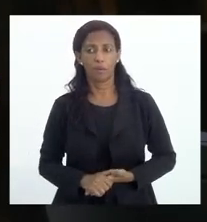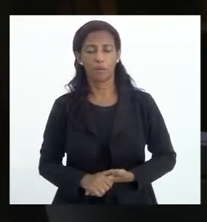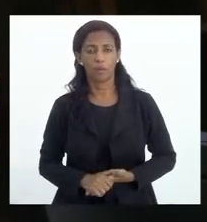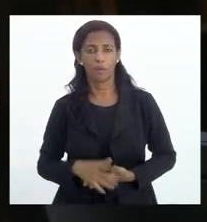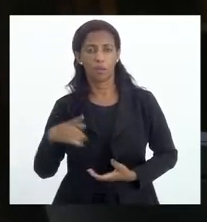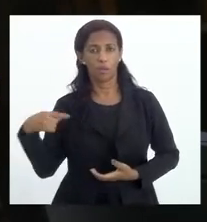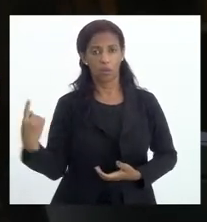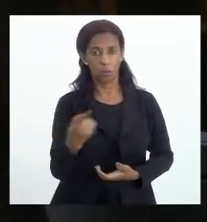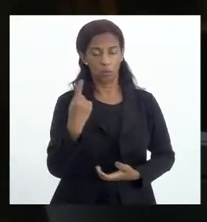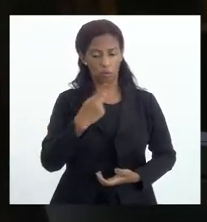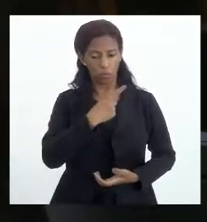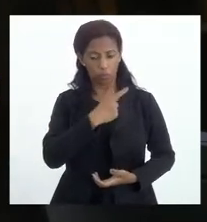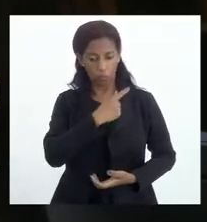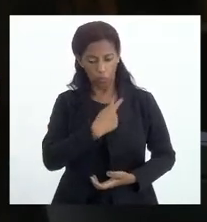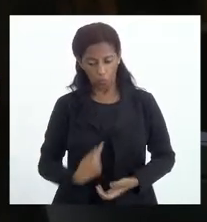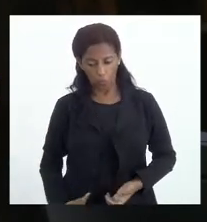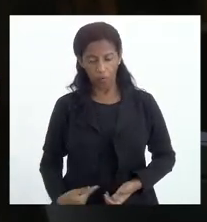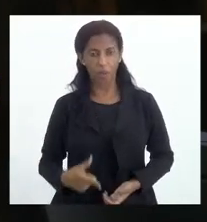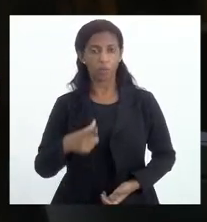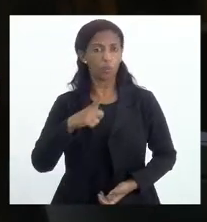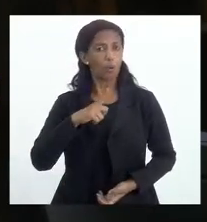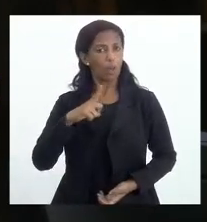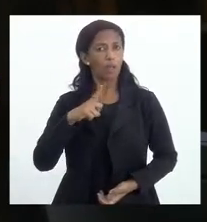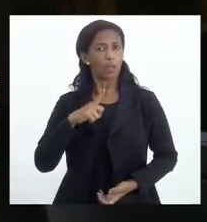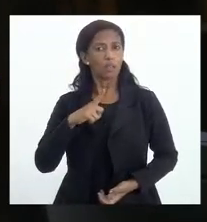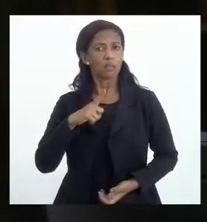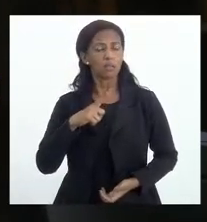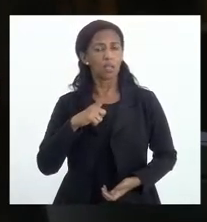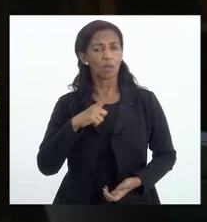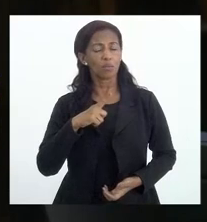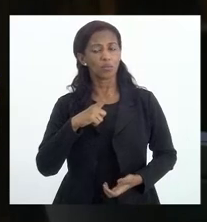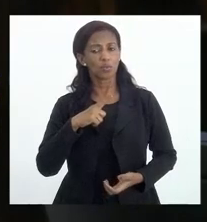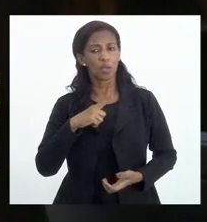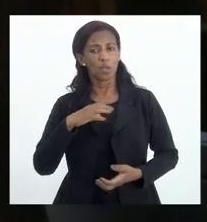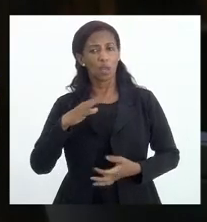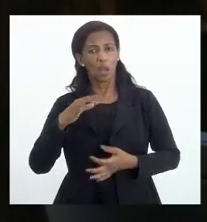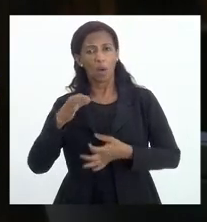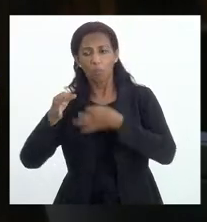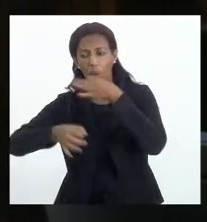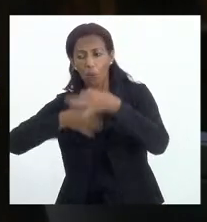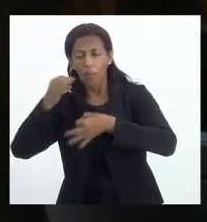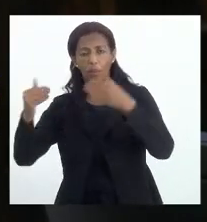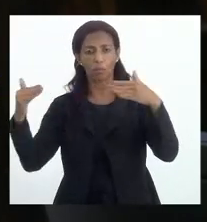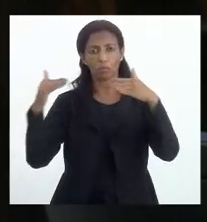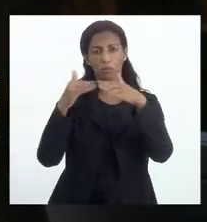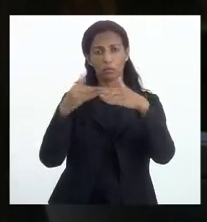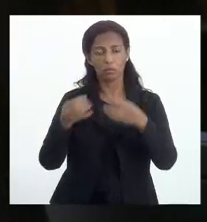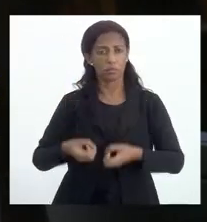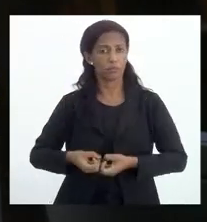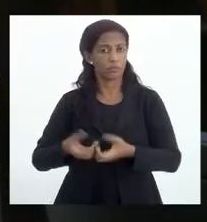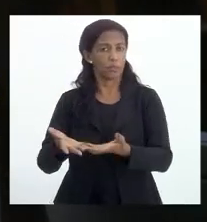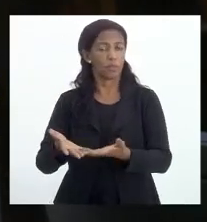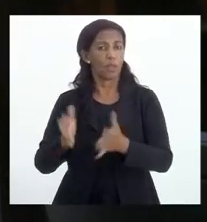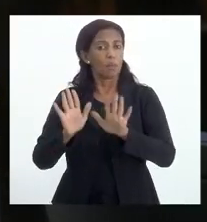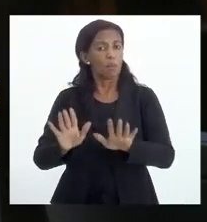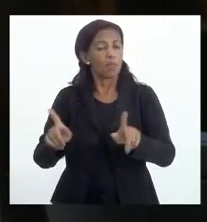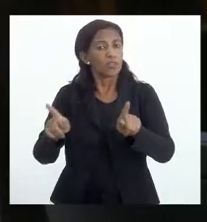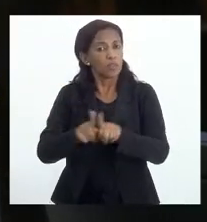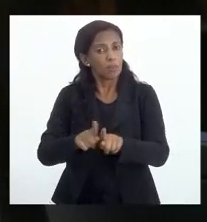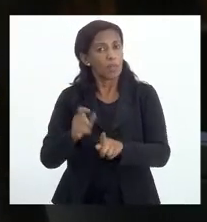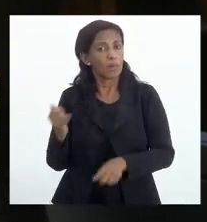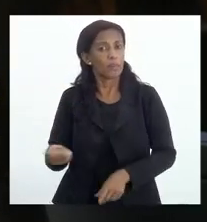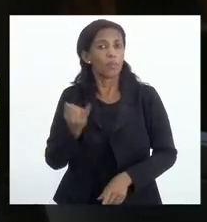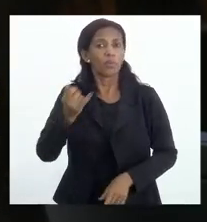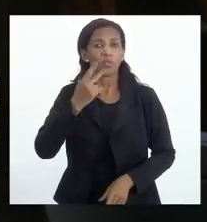e o nosso governador temos algumas críticas em relação ao teto de gastos, mas é importante também dizer o